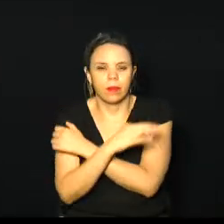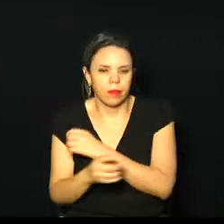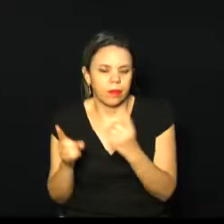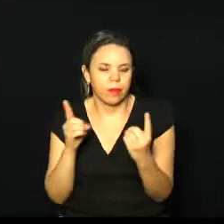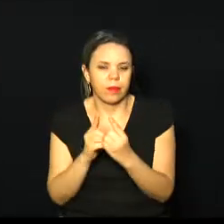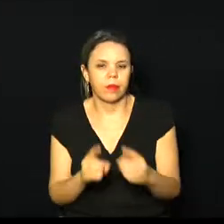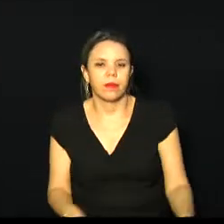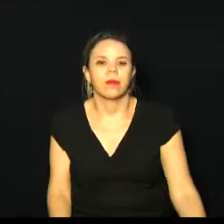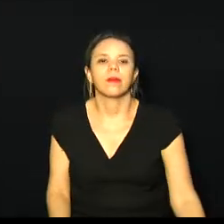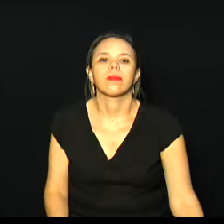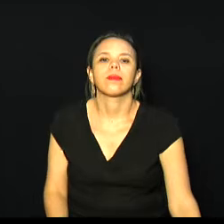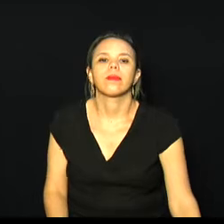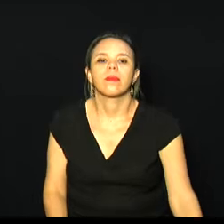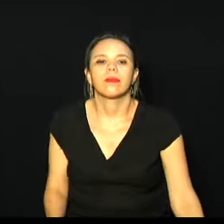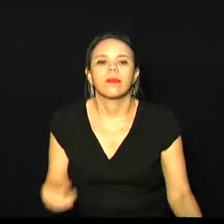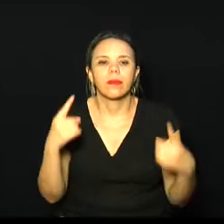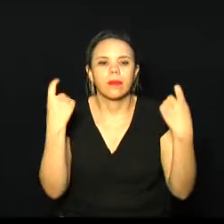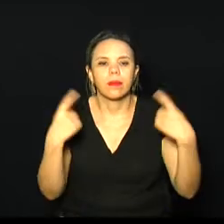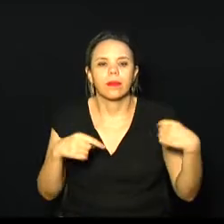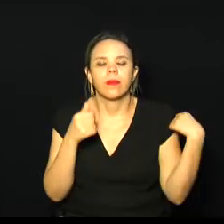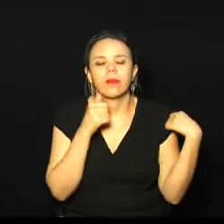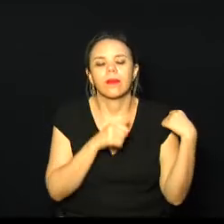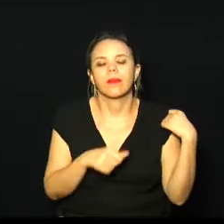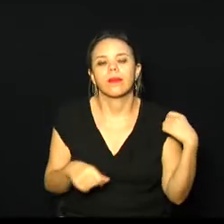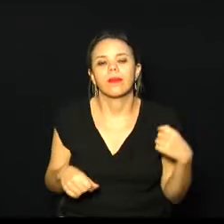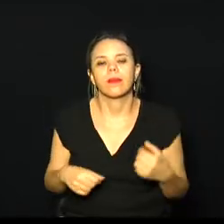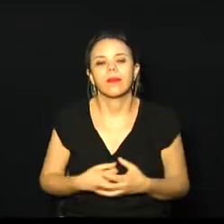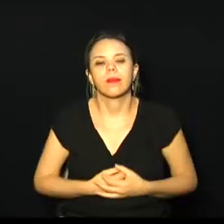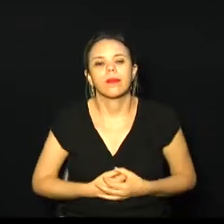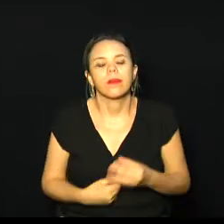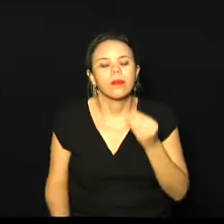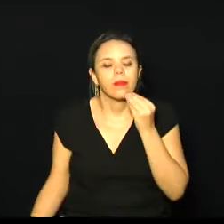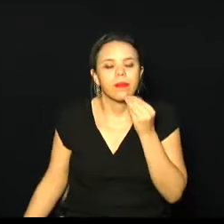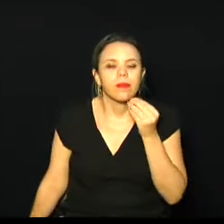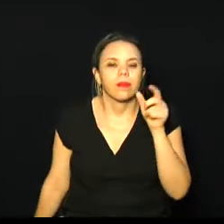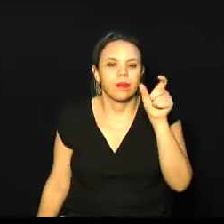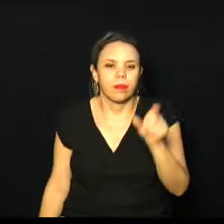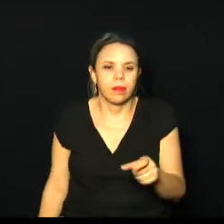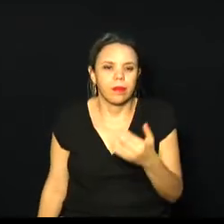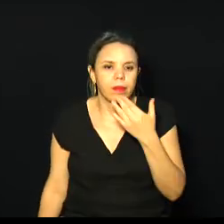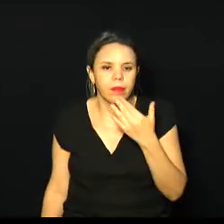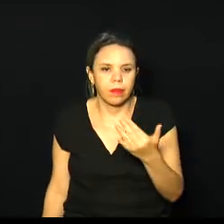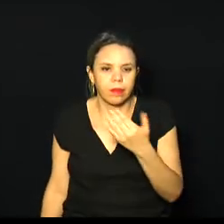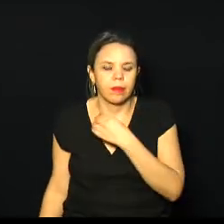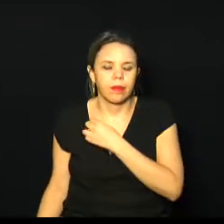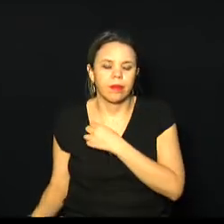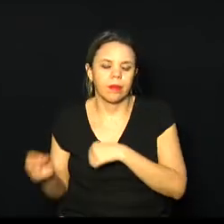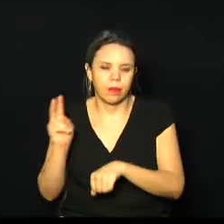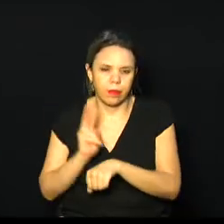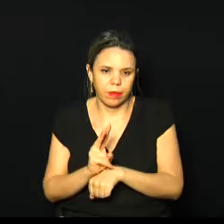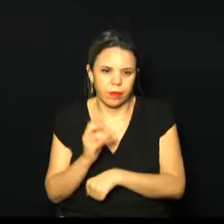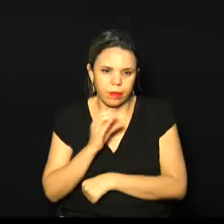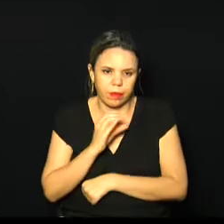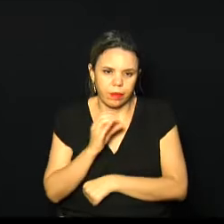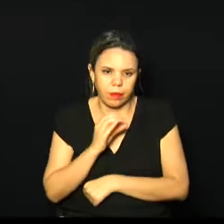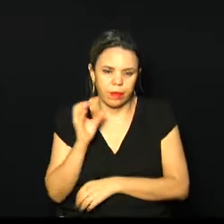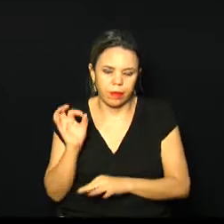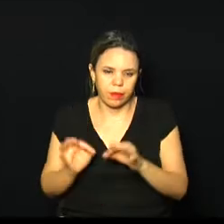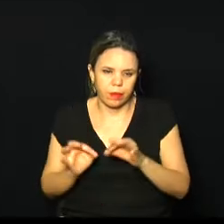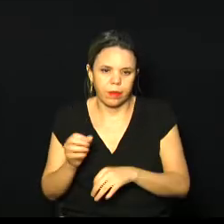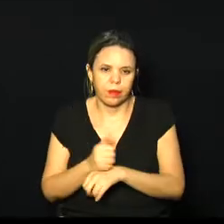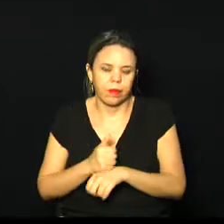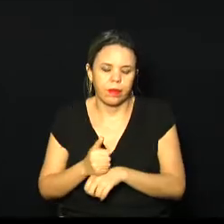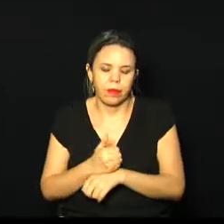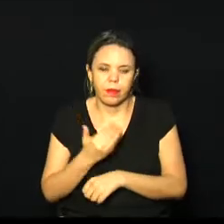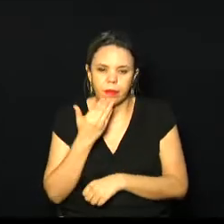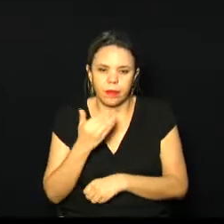nos casos de violência doméstica contra a mulher, e dá a possibilidade da vítima de solicitar, então, medidas protetivas de urgência ao juiz. O pedido